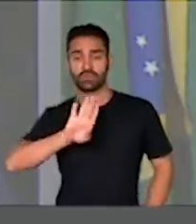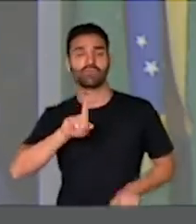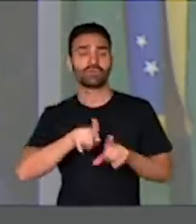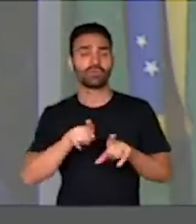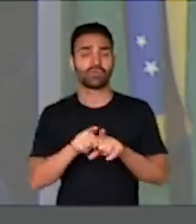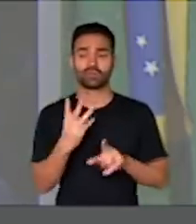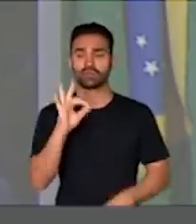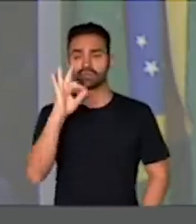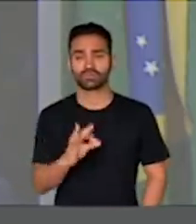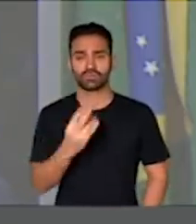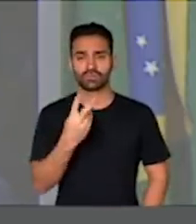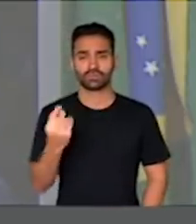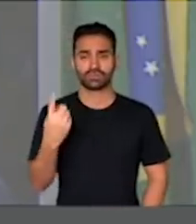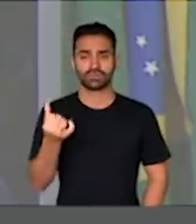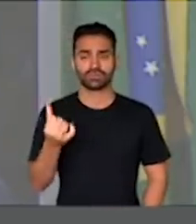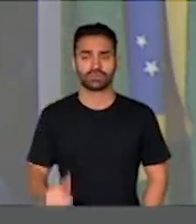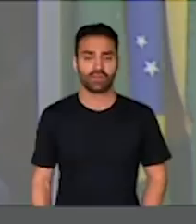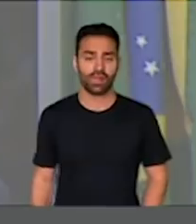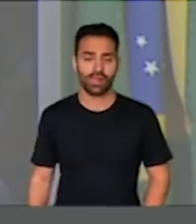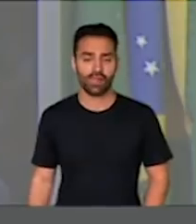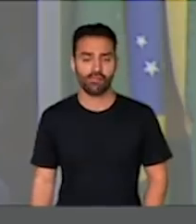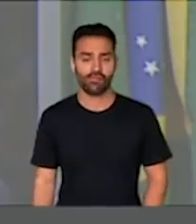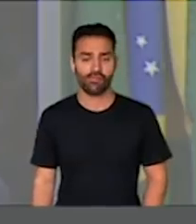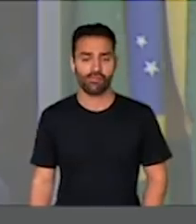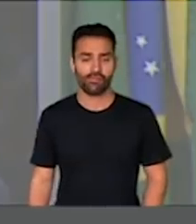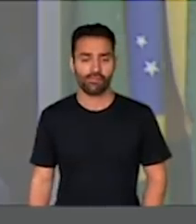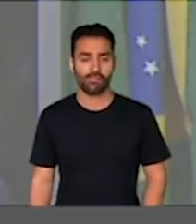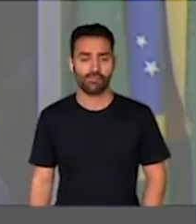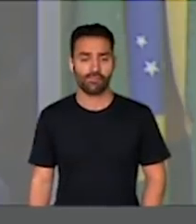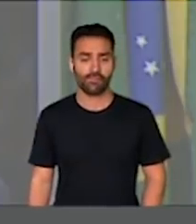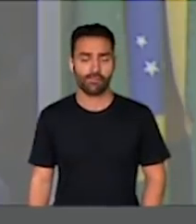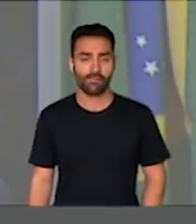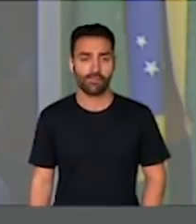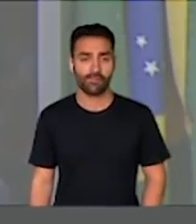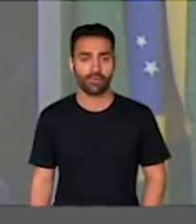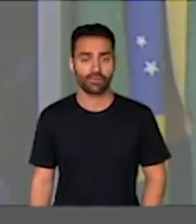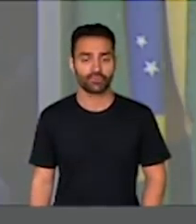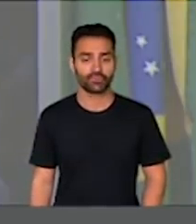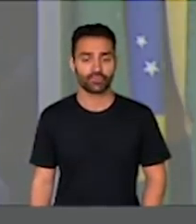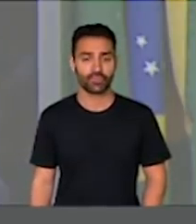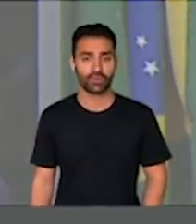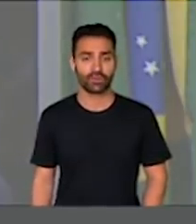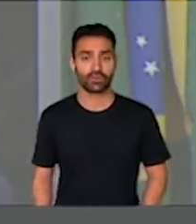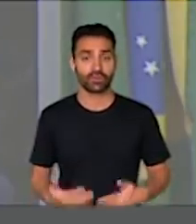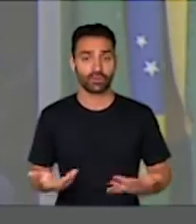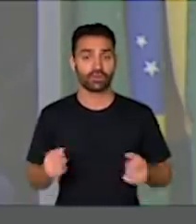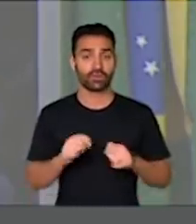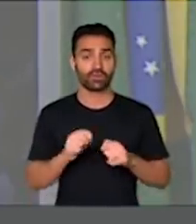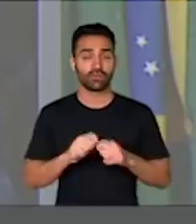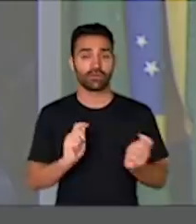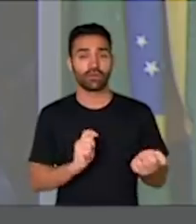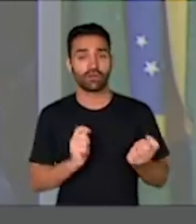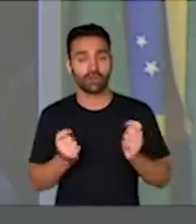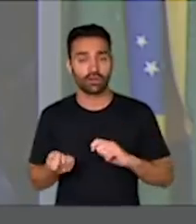em 2016 e para de fato finalizar presidente para fazer uma adaptação da